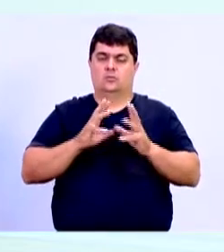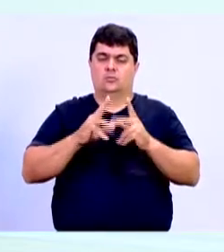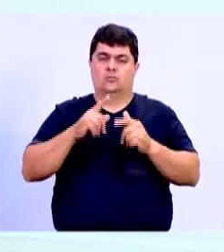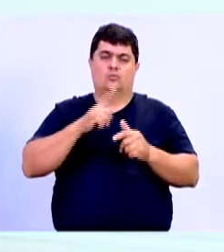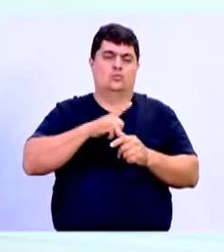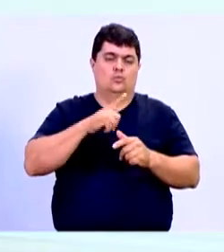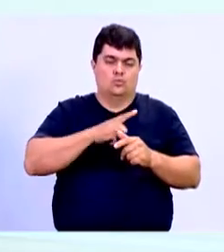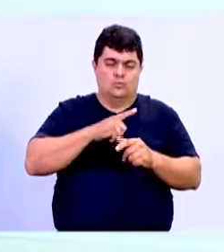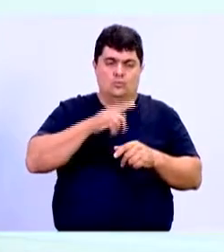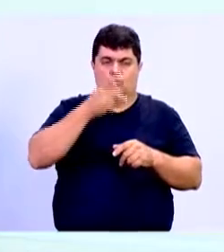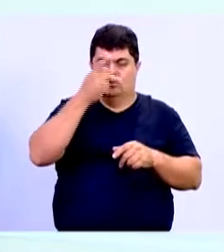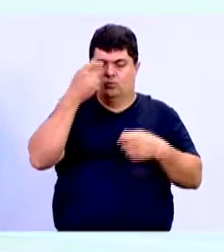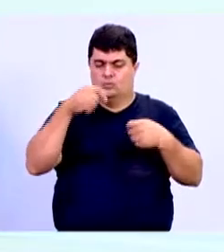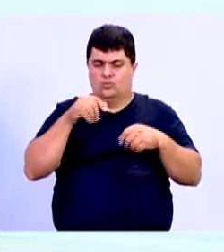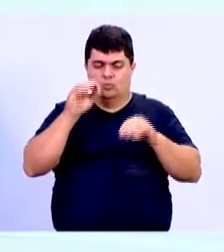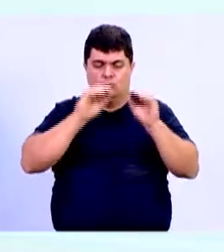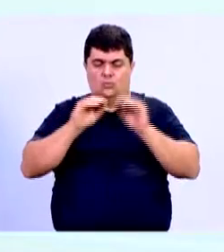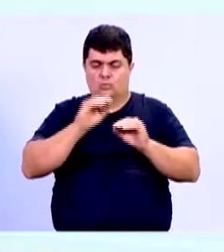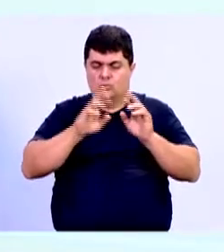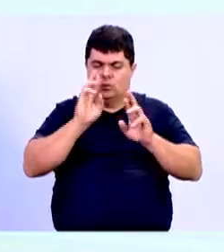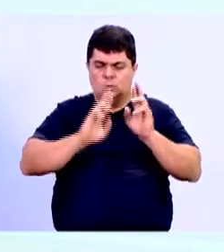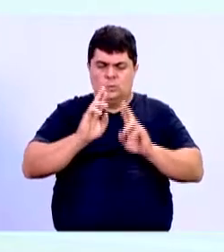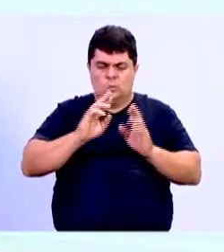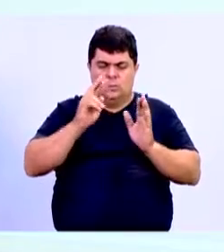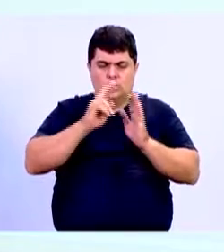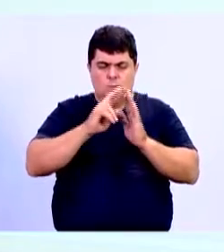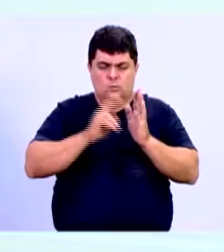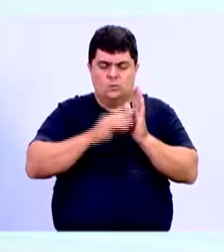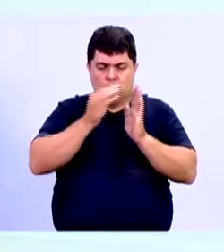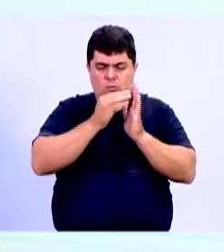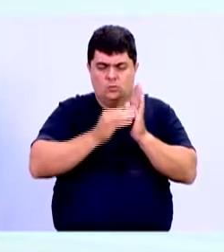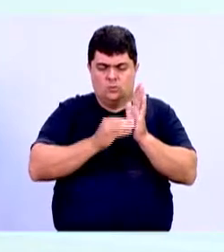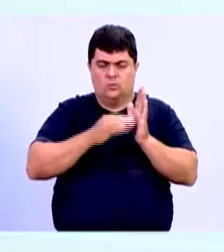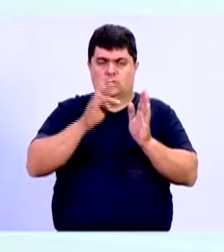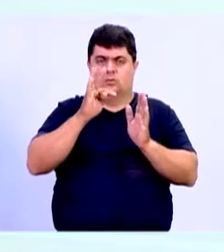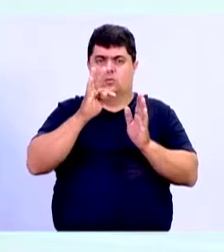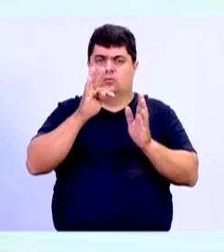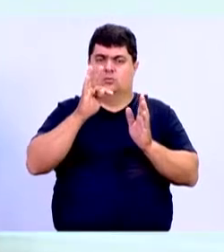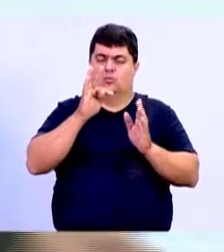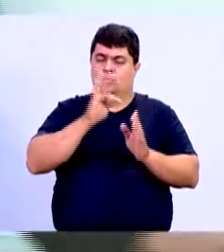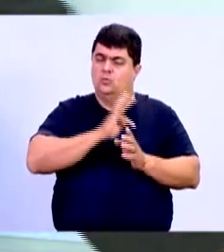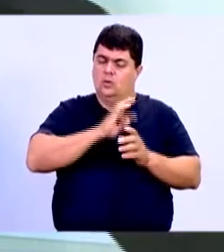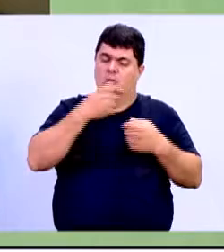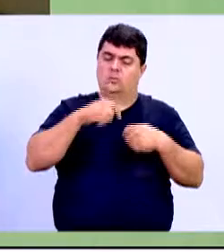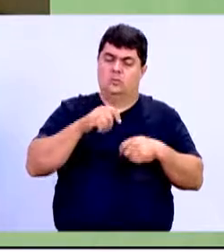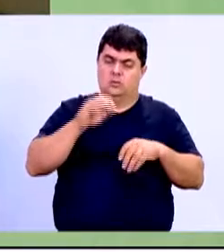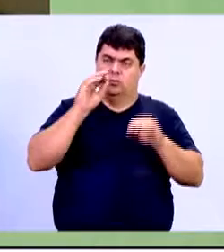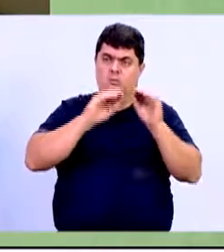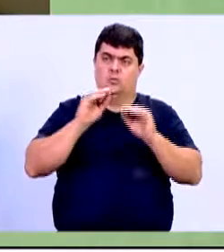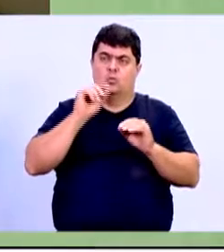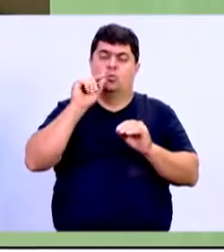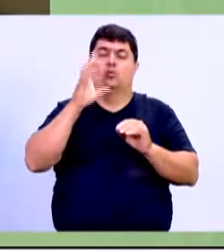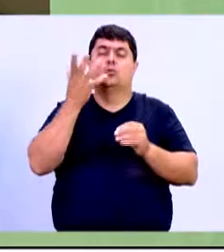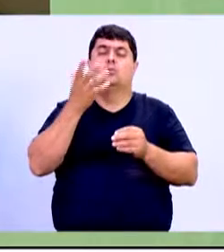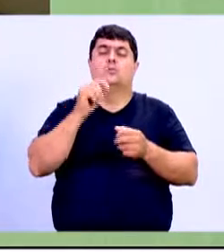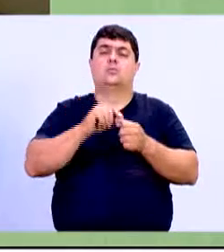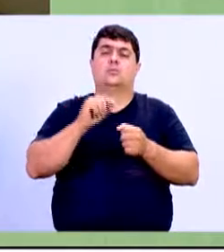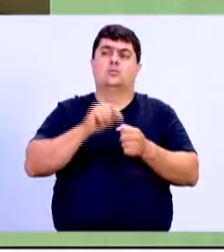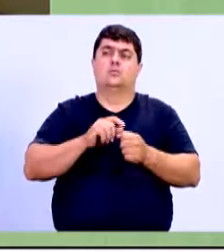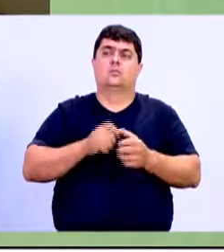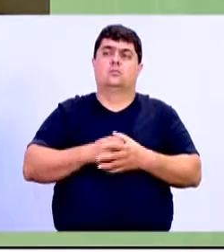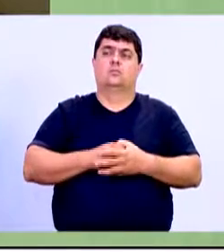chamados são comentados, né? Então sempre o técnico tem que informar corretamente o que